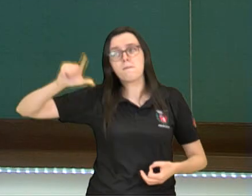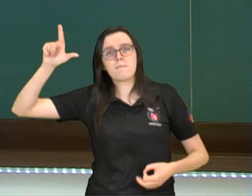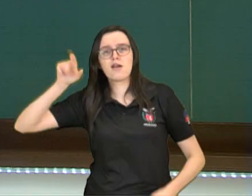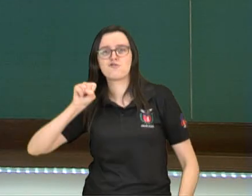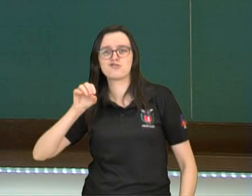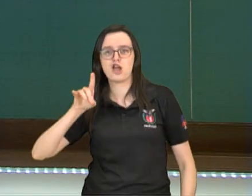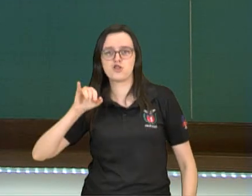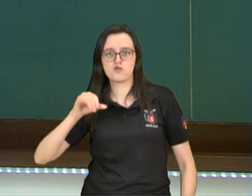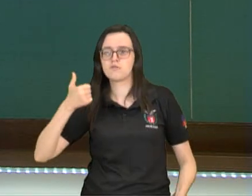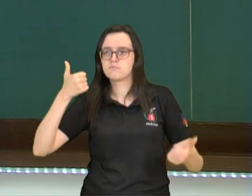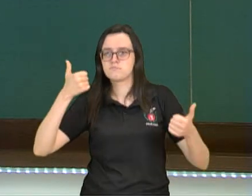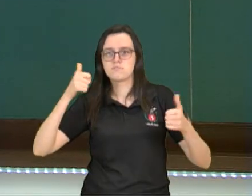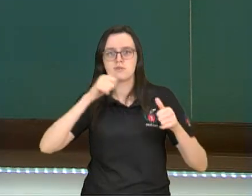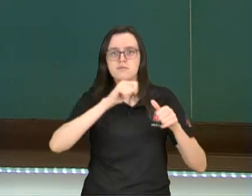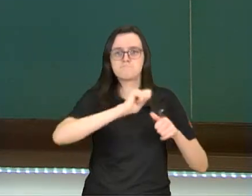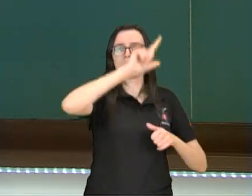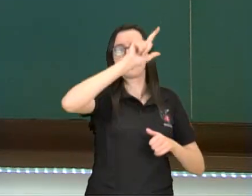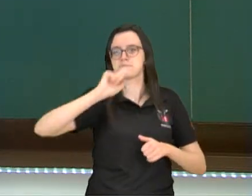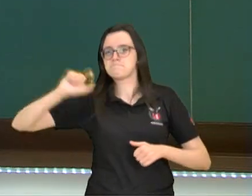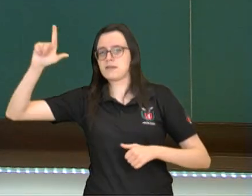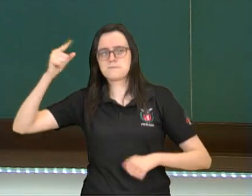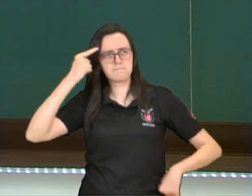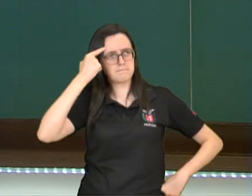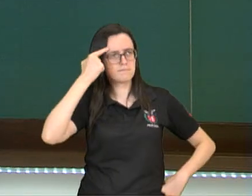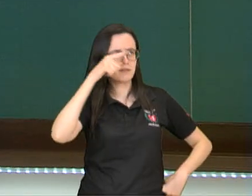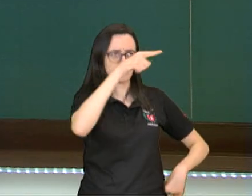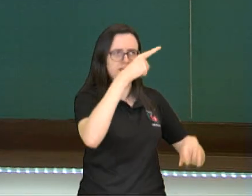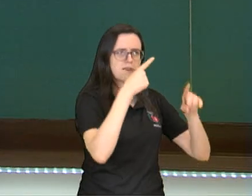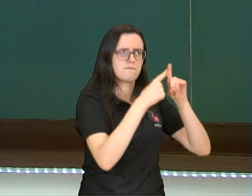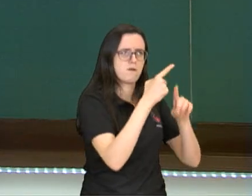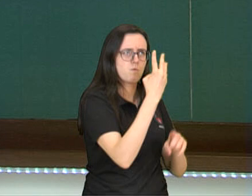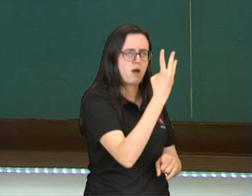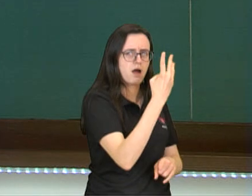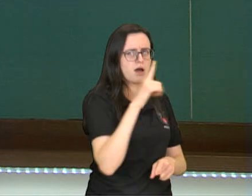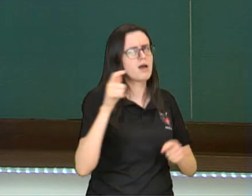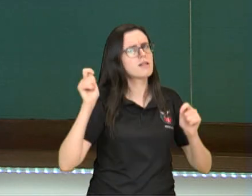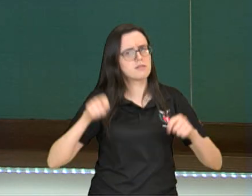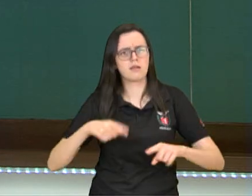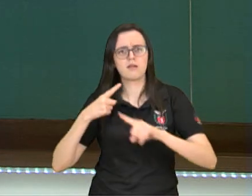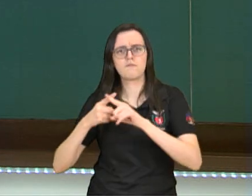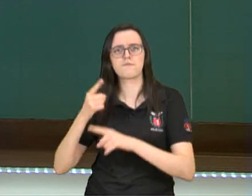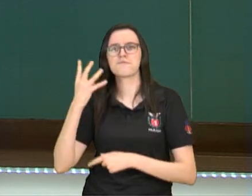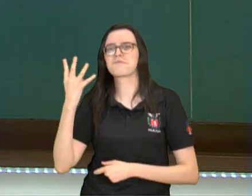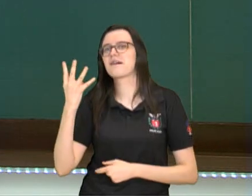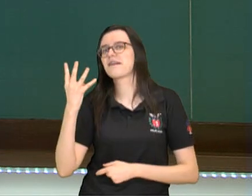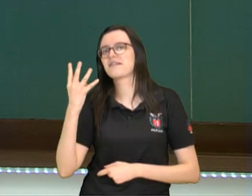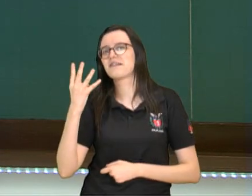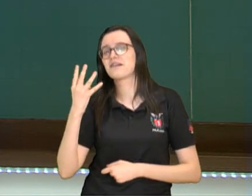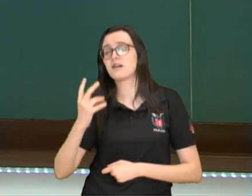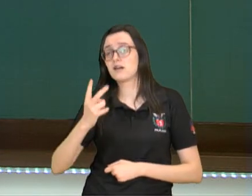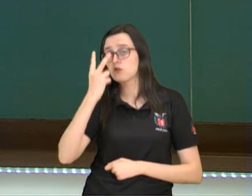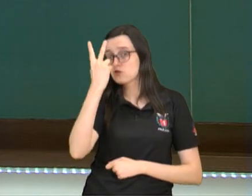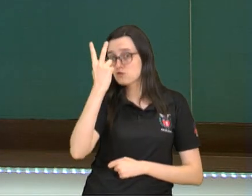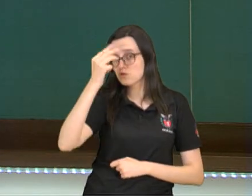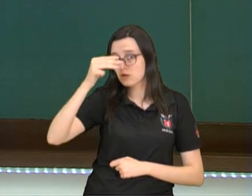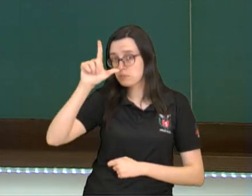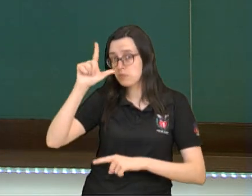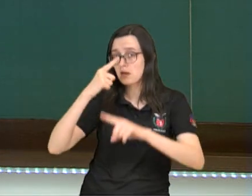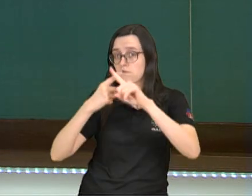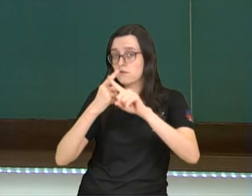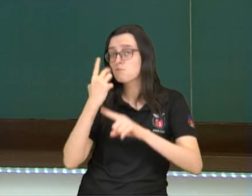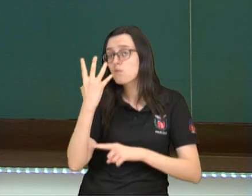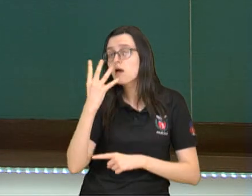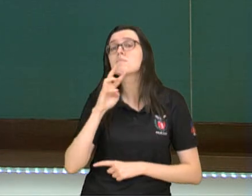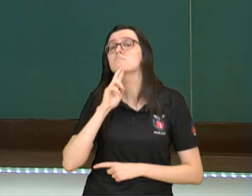sódio, ok? Então, é isso que nós vamos fazer. Nós vamos multiplicar apenas por 4. Olha lá, ó. 2 vezes